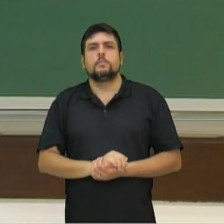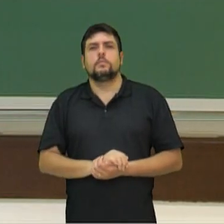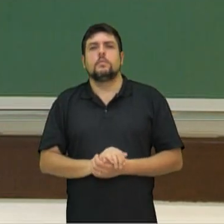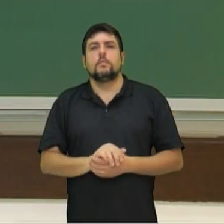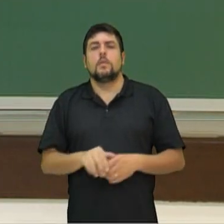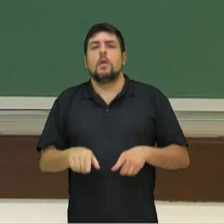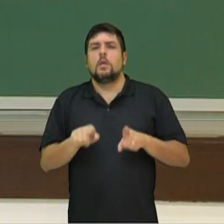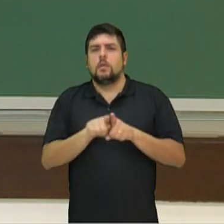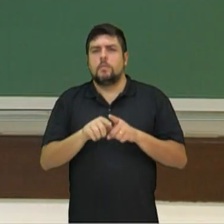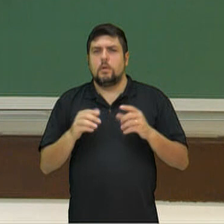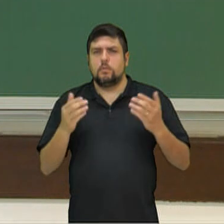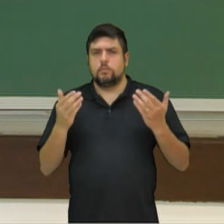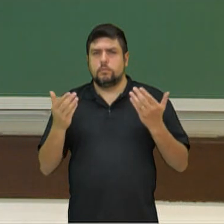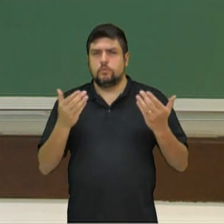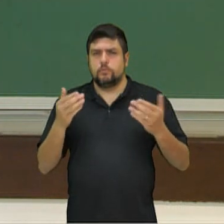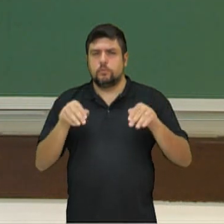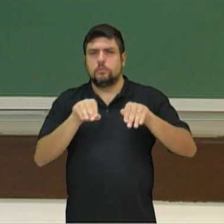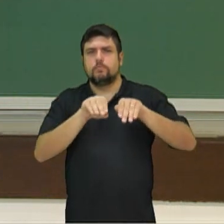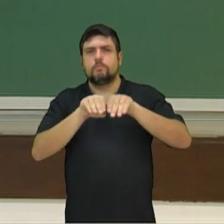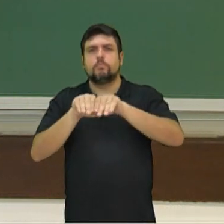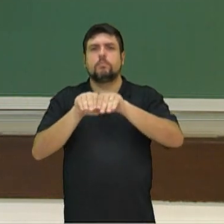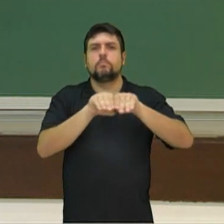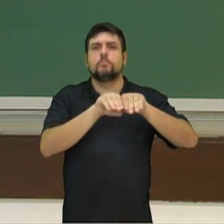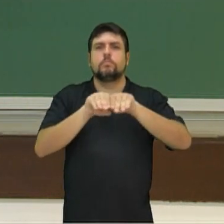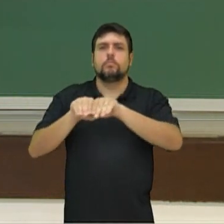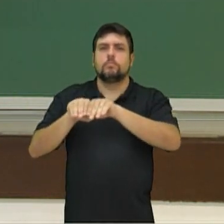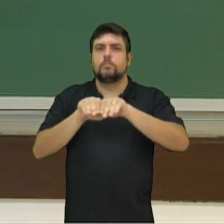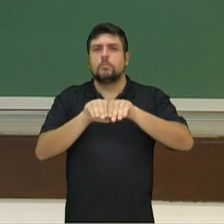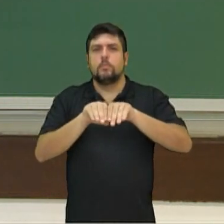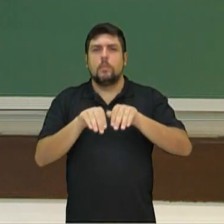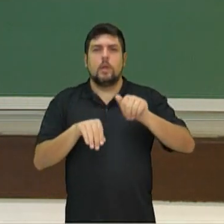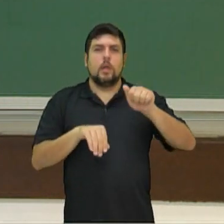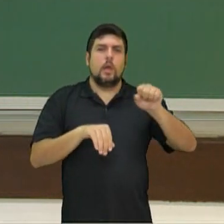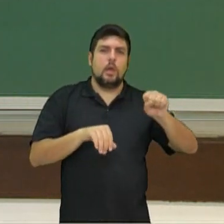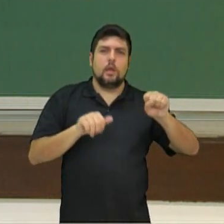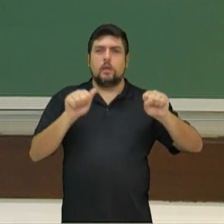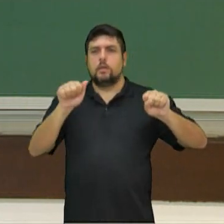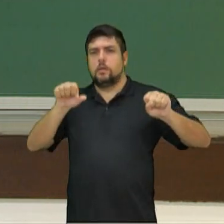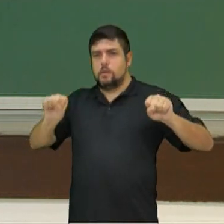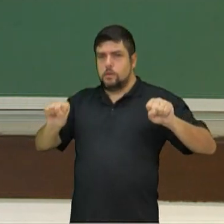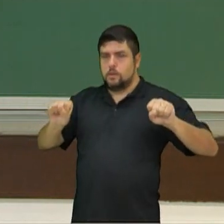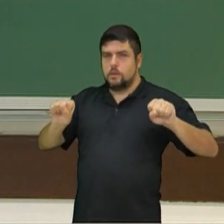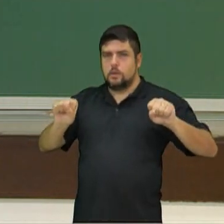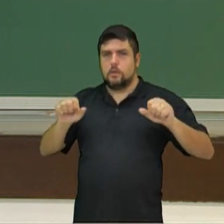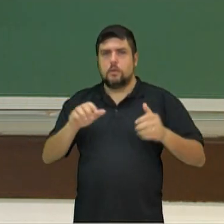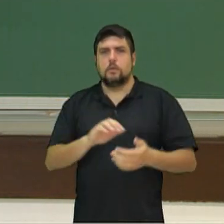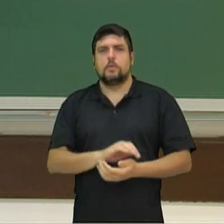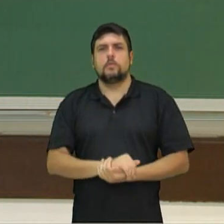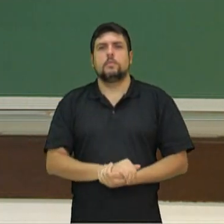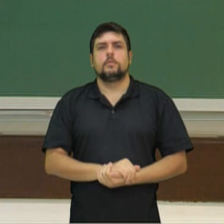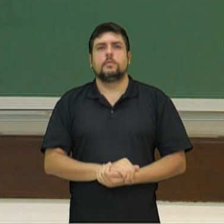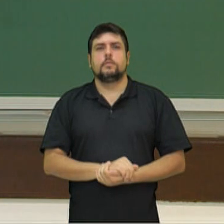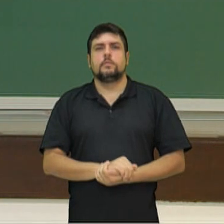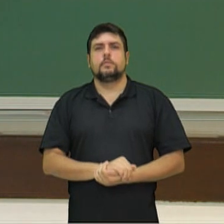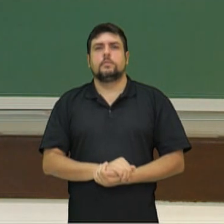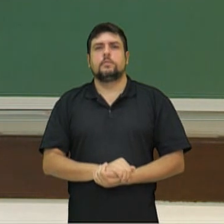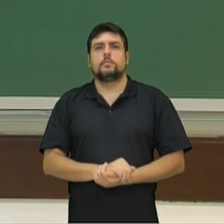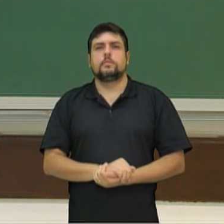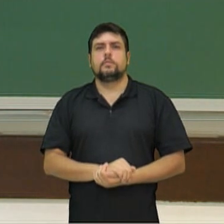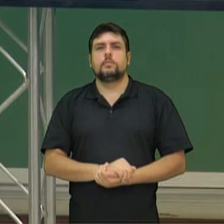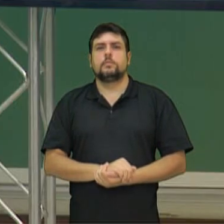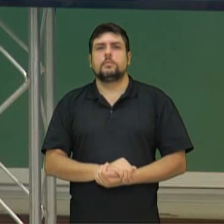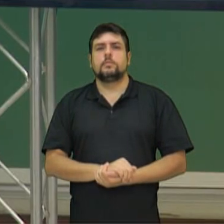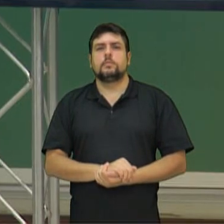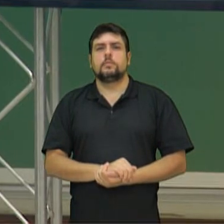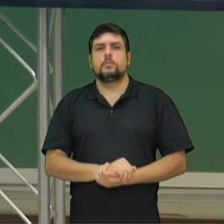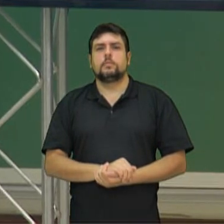do comparativo de igualdade, que é o SS. Lembra lá? Tão quanto, por exemplo. Peter is